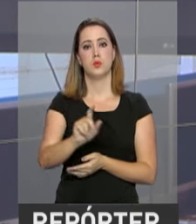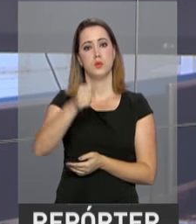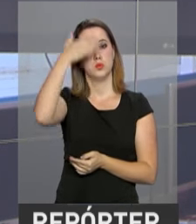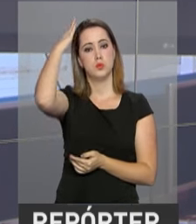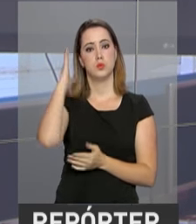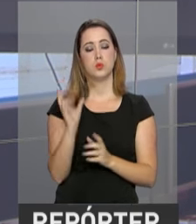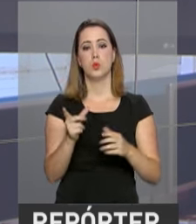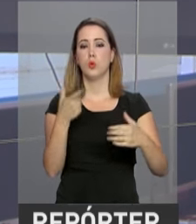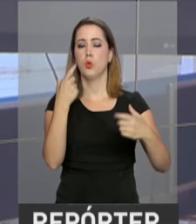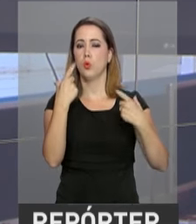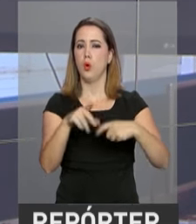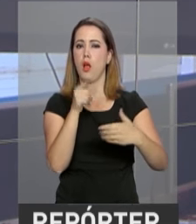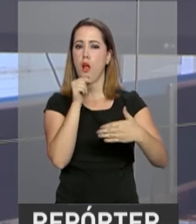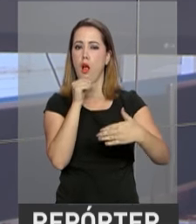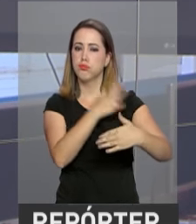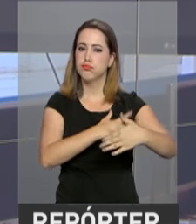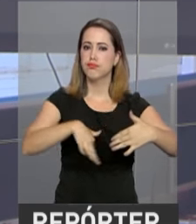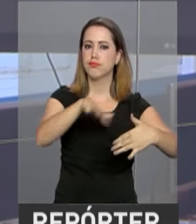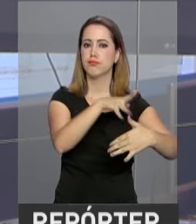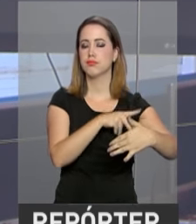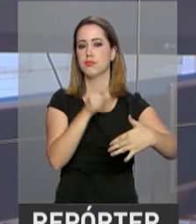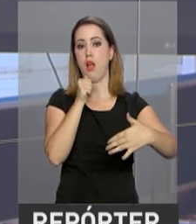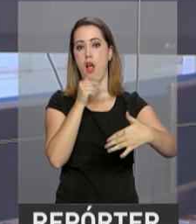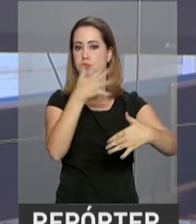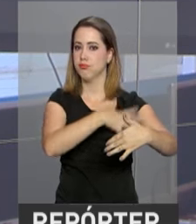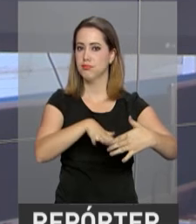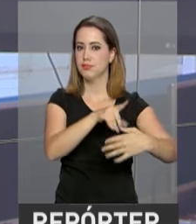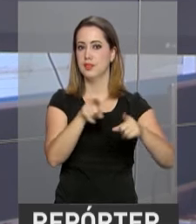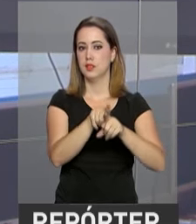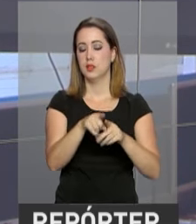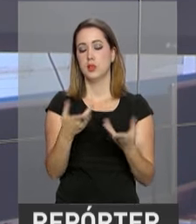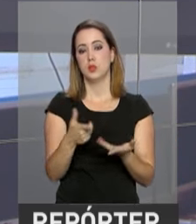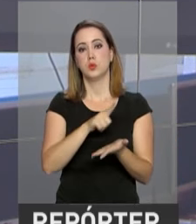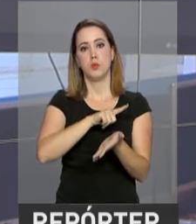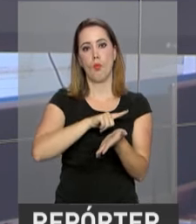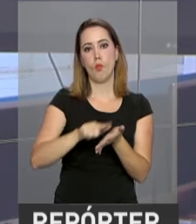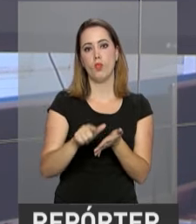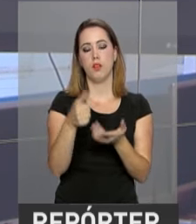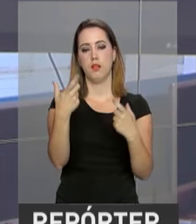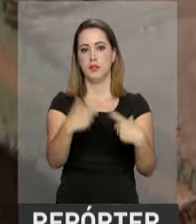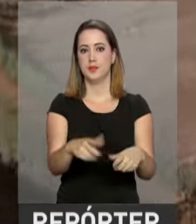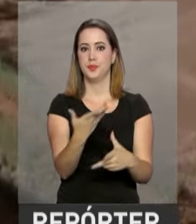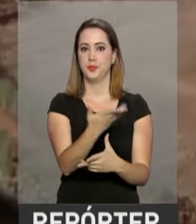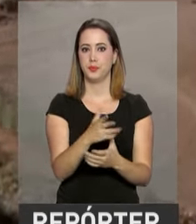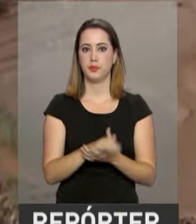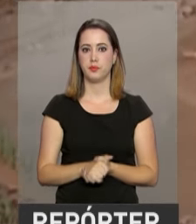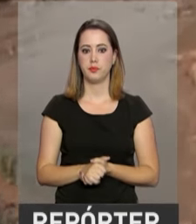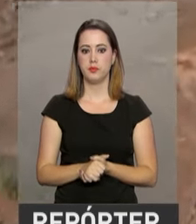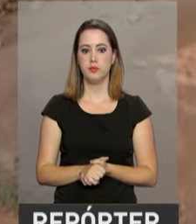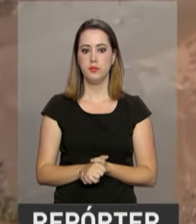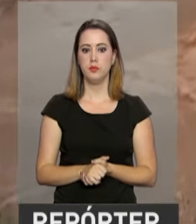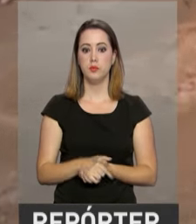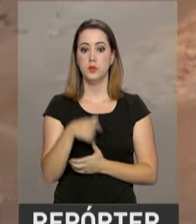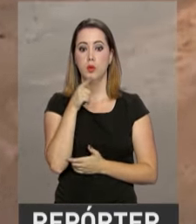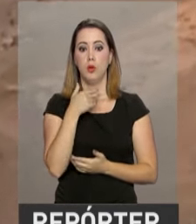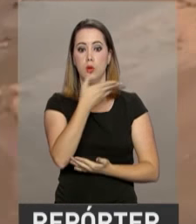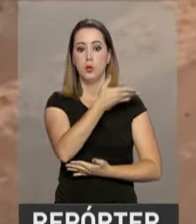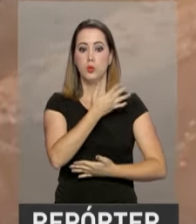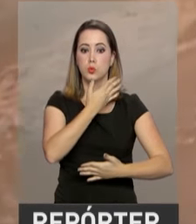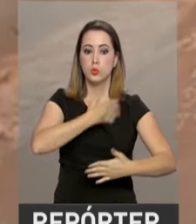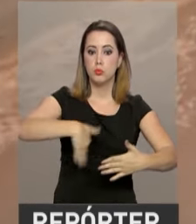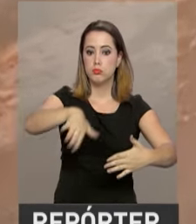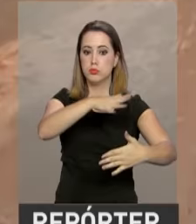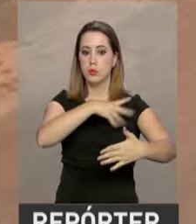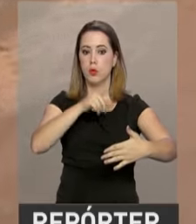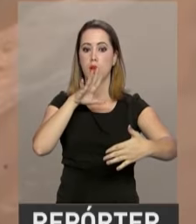à barragem de jucazinho no Agreste do Estado o repórter Paulo L sávia acompanhou a barragem de jucazinho já